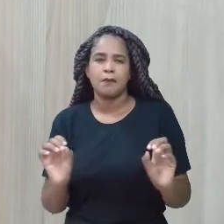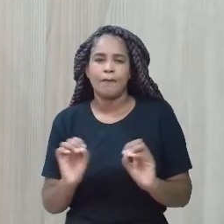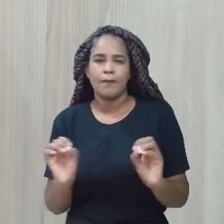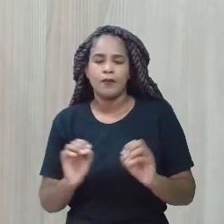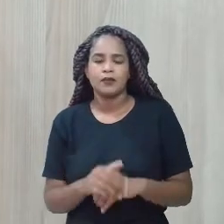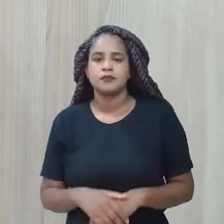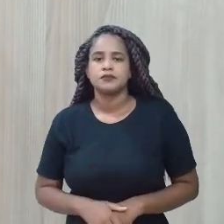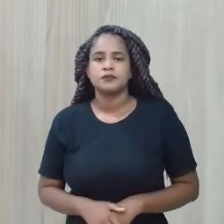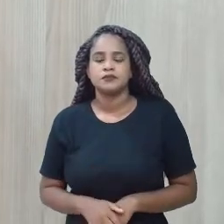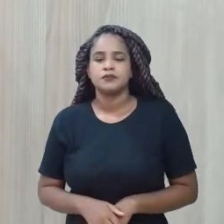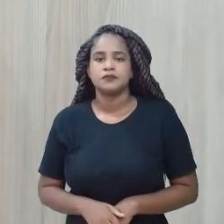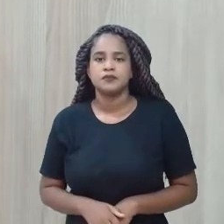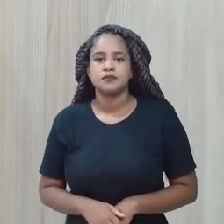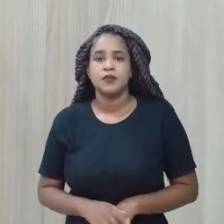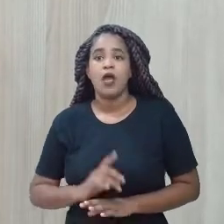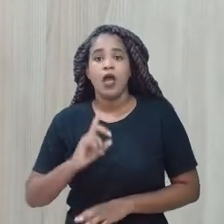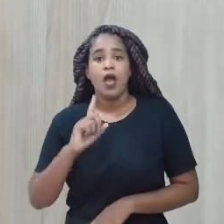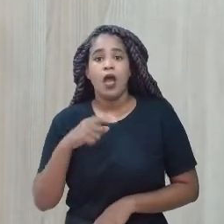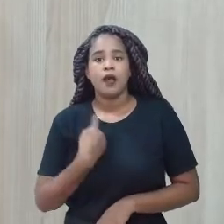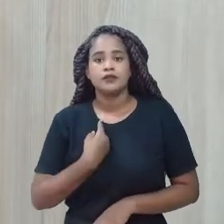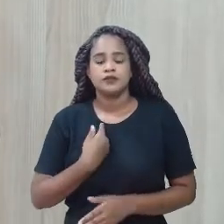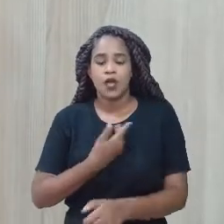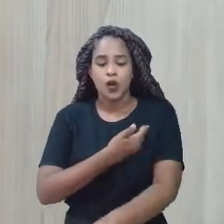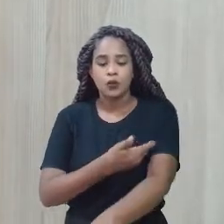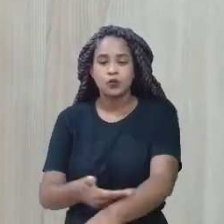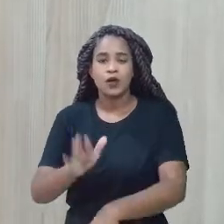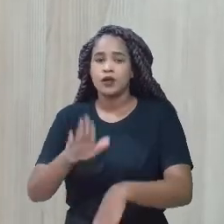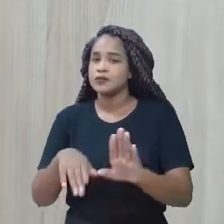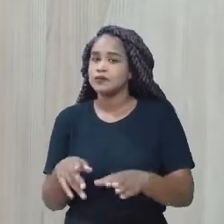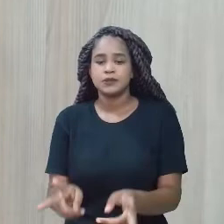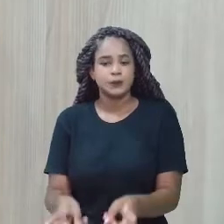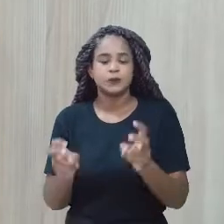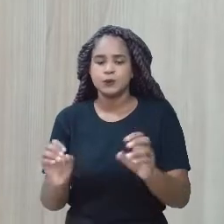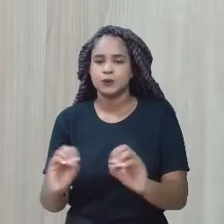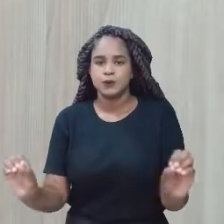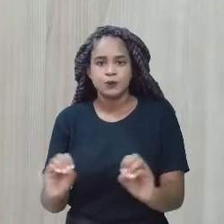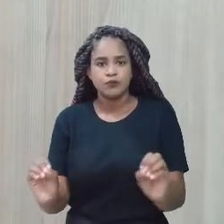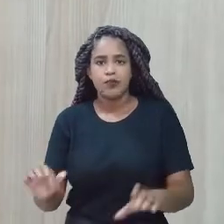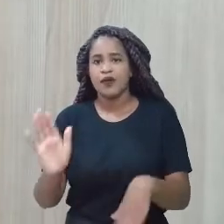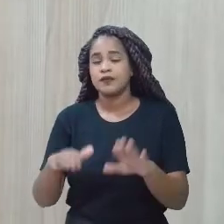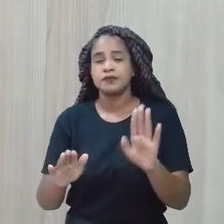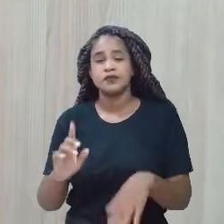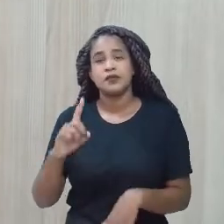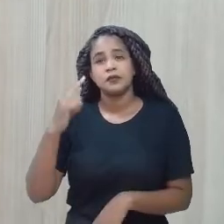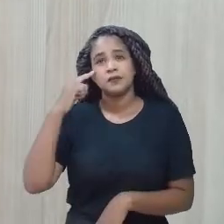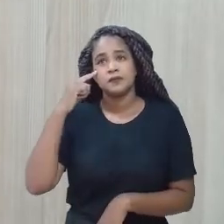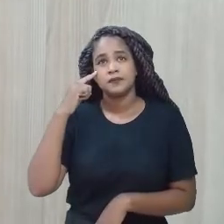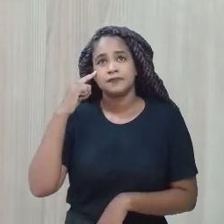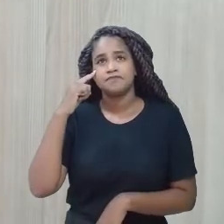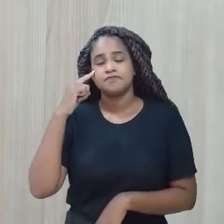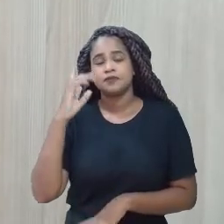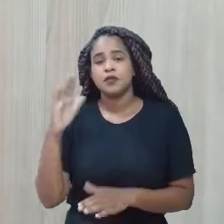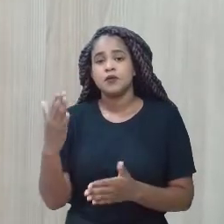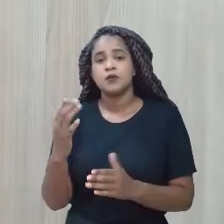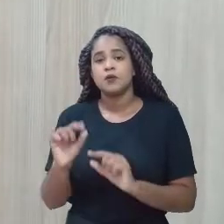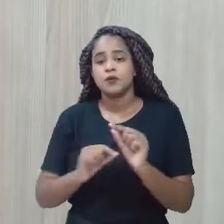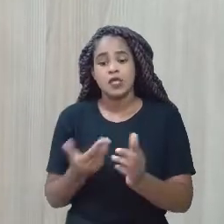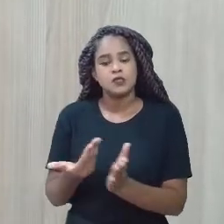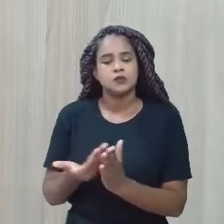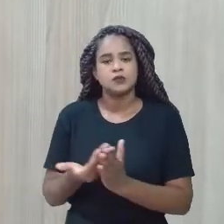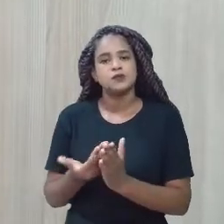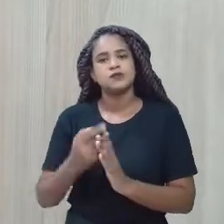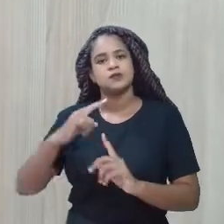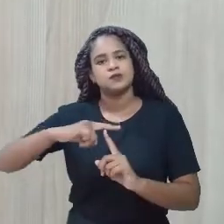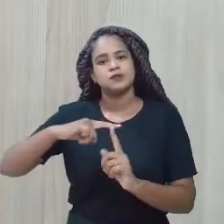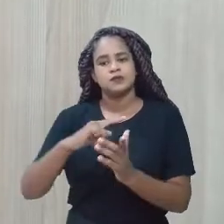Sim. Já que estamos tão acostumados que nem notamos, e é verdade, acho que a gente só para pensar quando a gente realmente